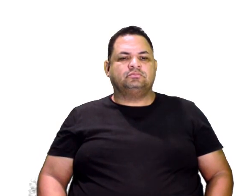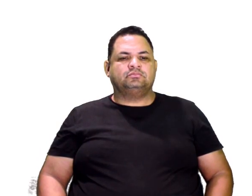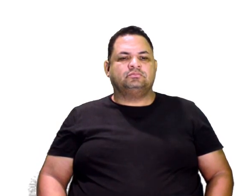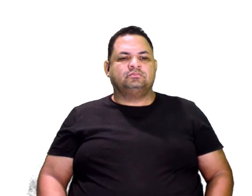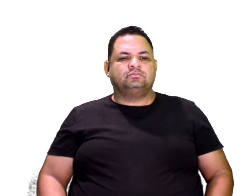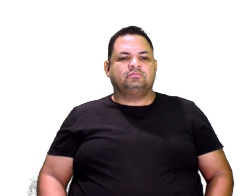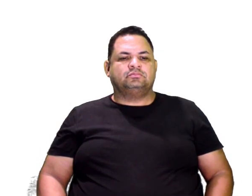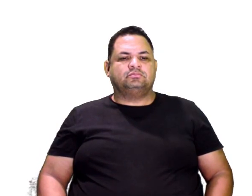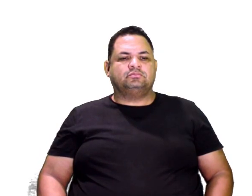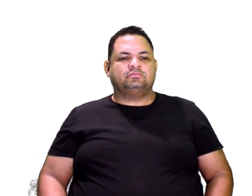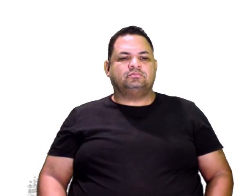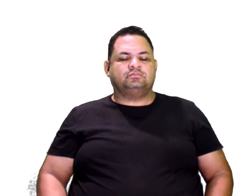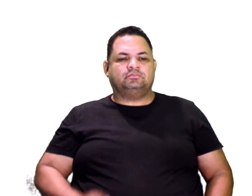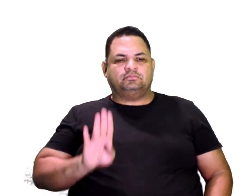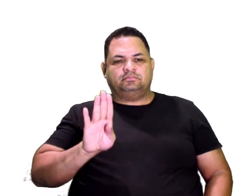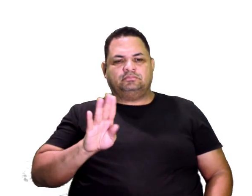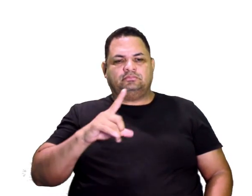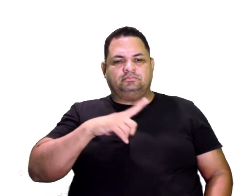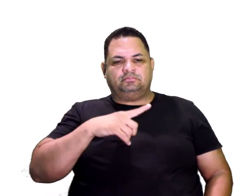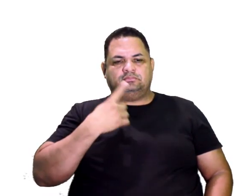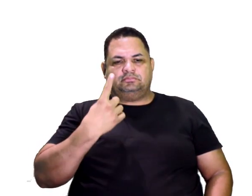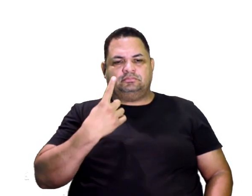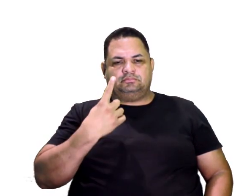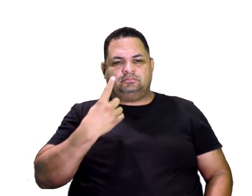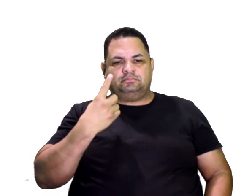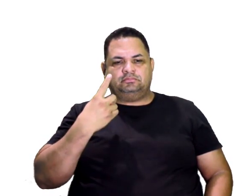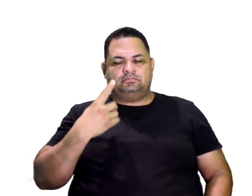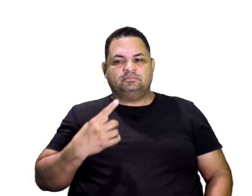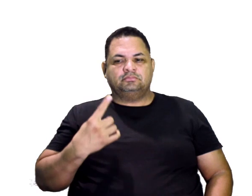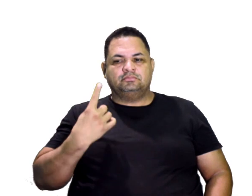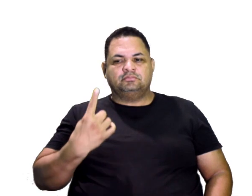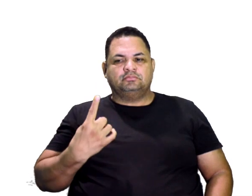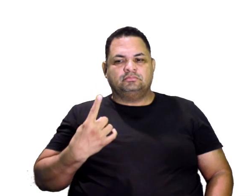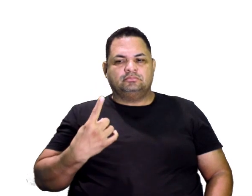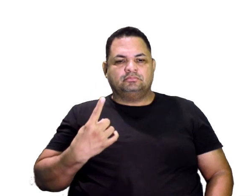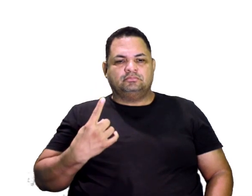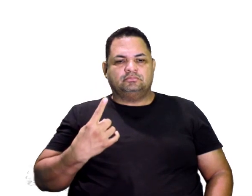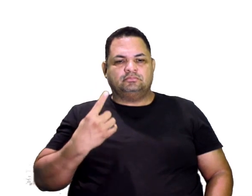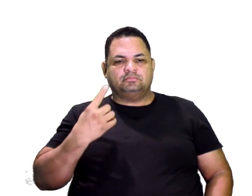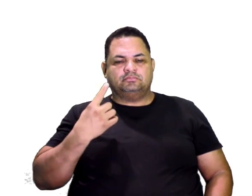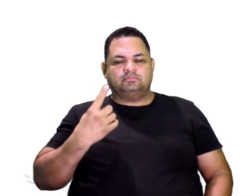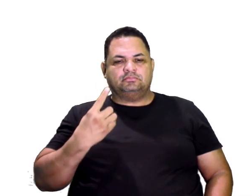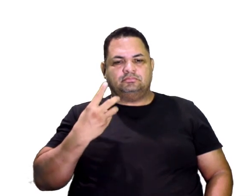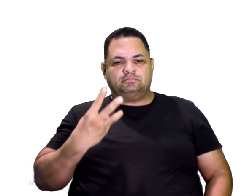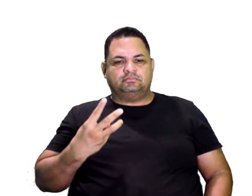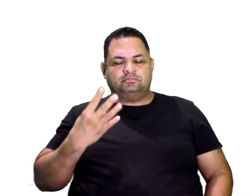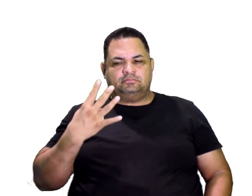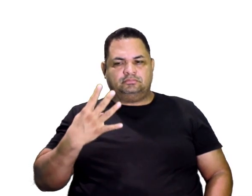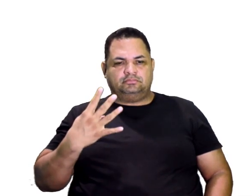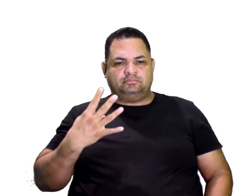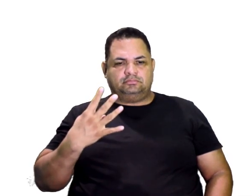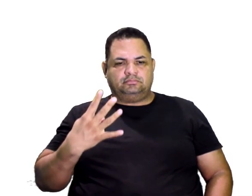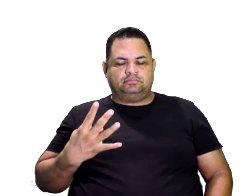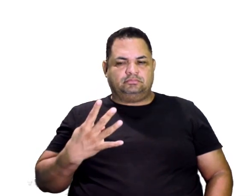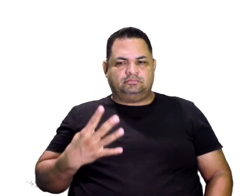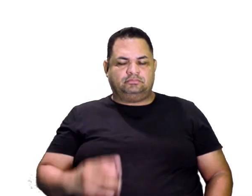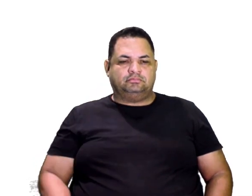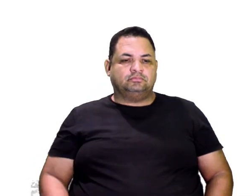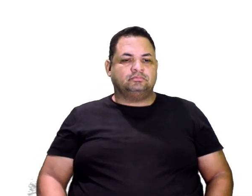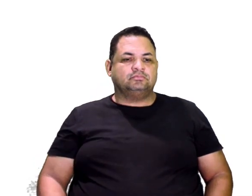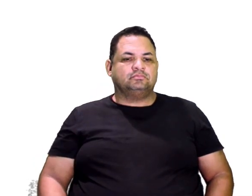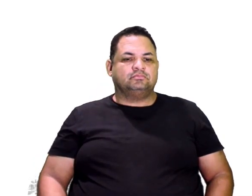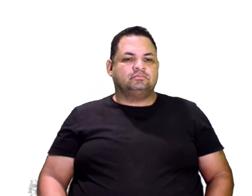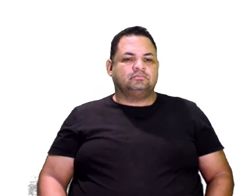aqui na afirmativa B, você tem que o 1, o 2 não, né? O 3 está correto e o